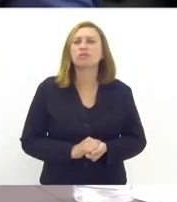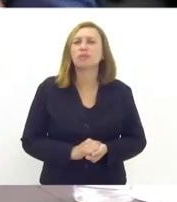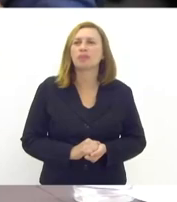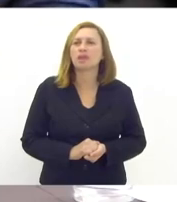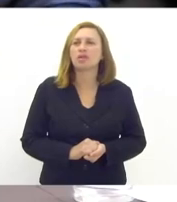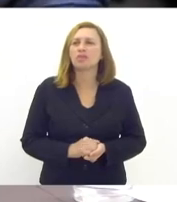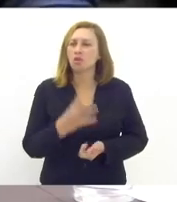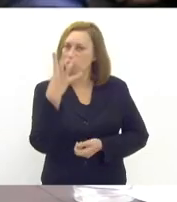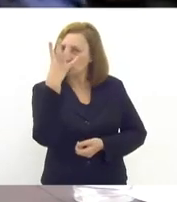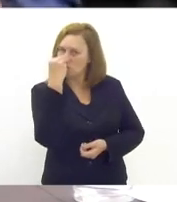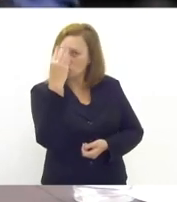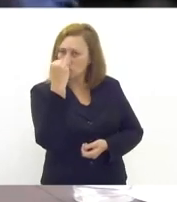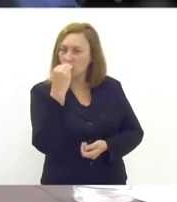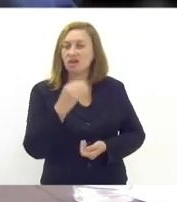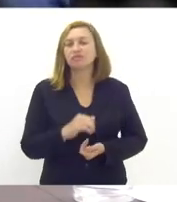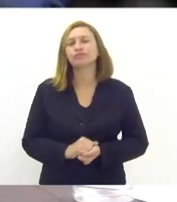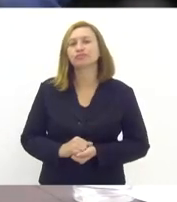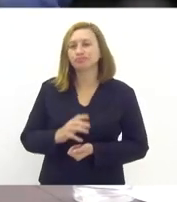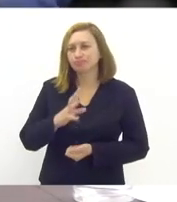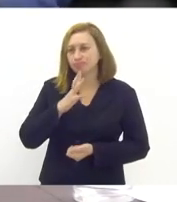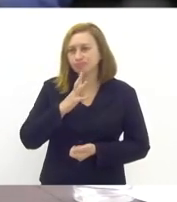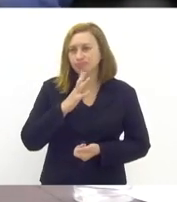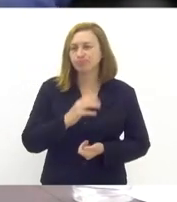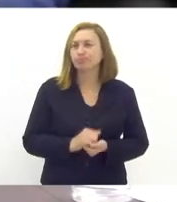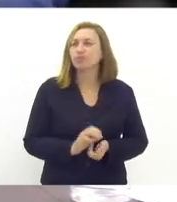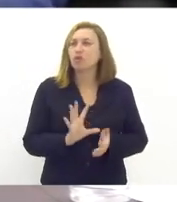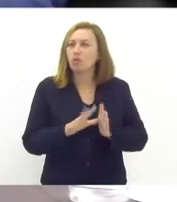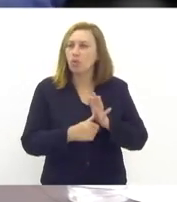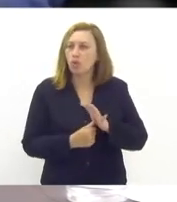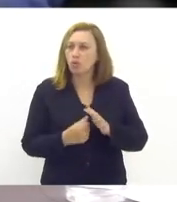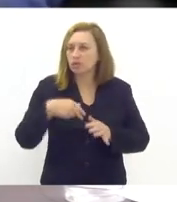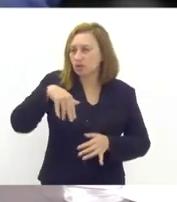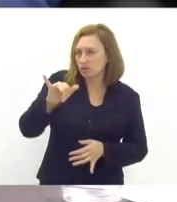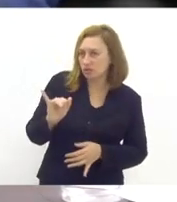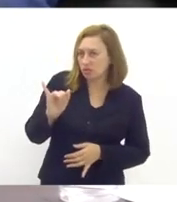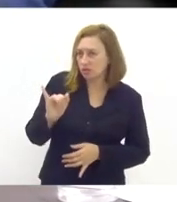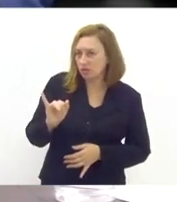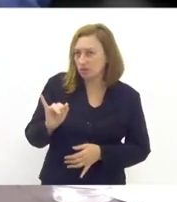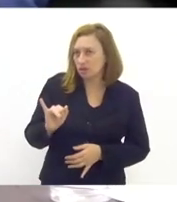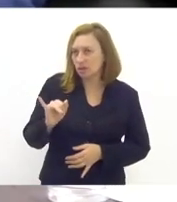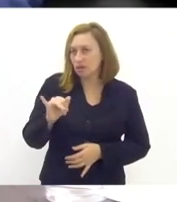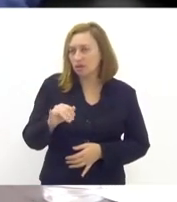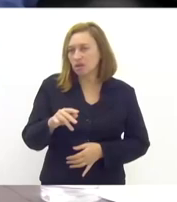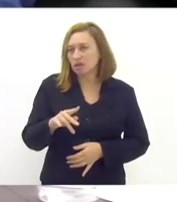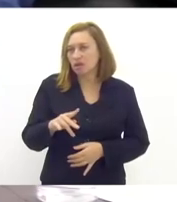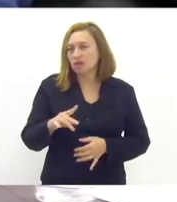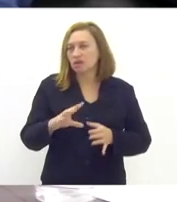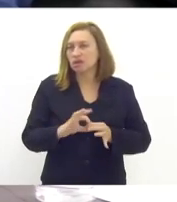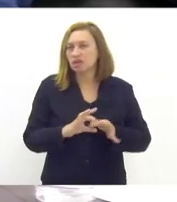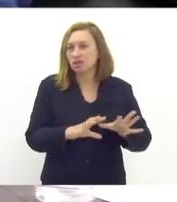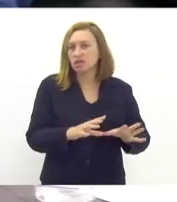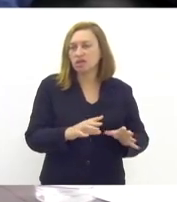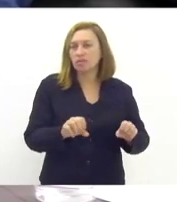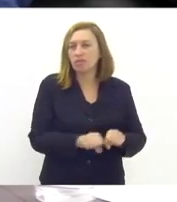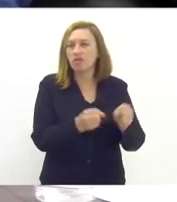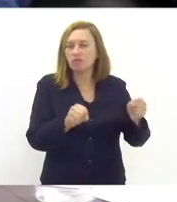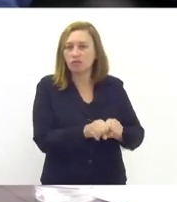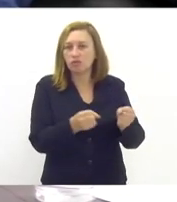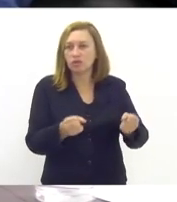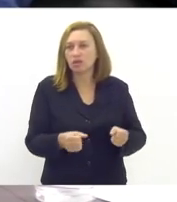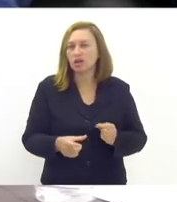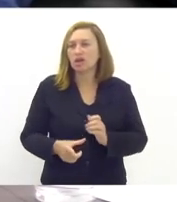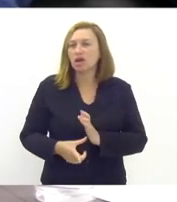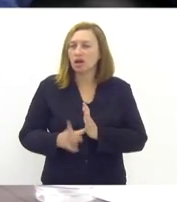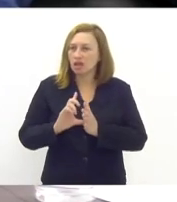através do reconhecimento fotográfico. Foi um roubo em Nova Iguaçu, a vítima foi deixada na Pavuna, que era o meu bairro de residência, e